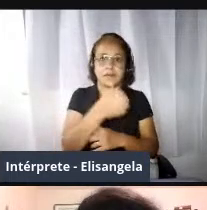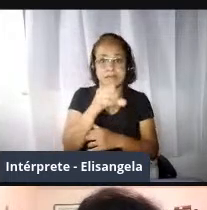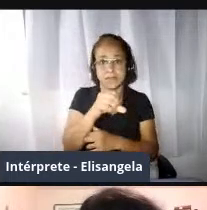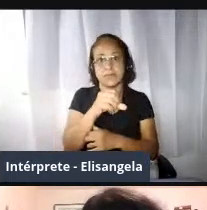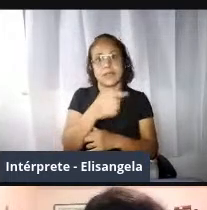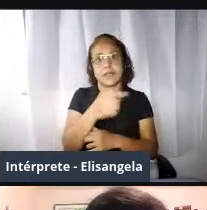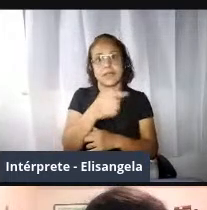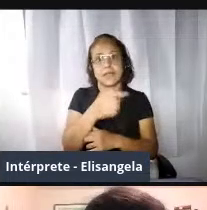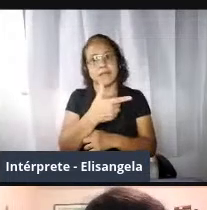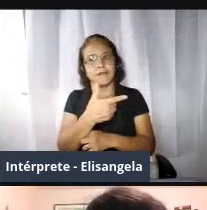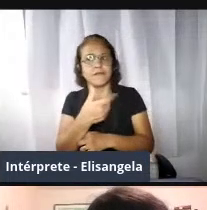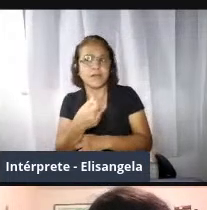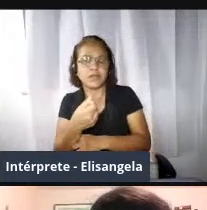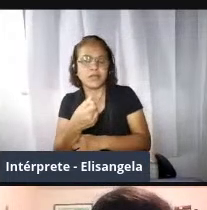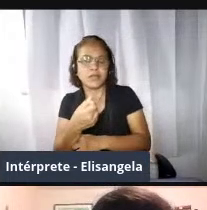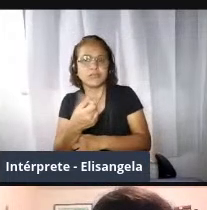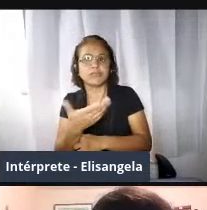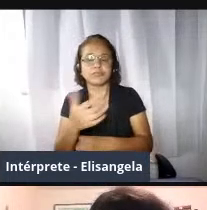de dissertação,